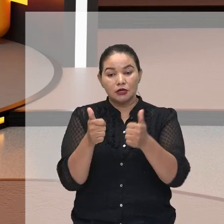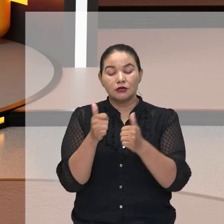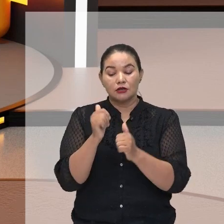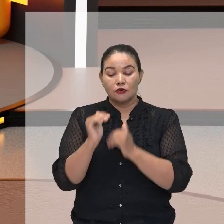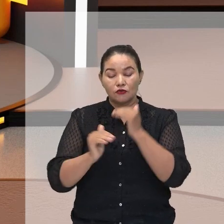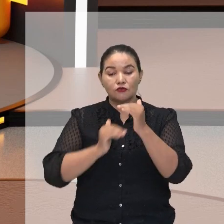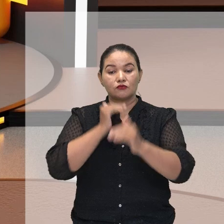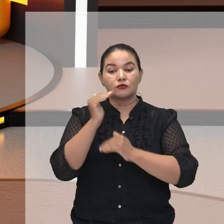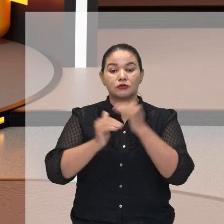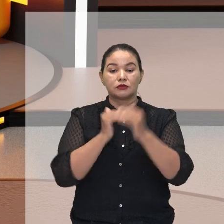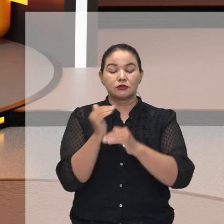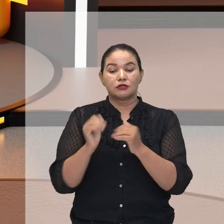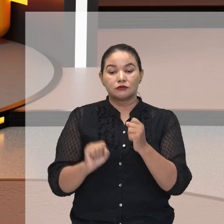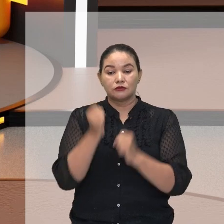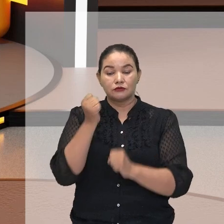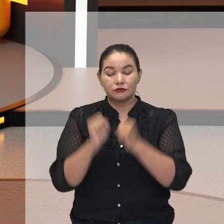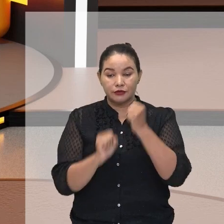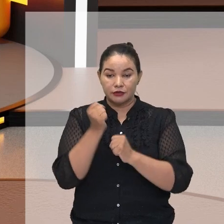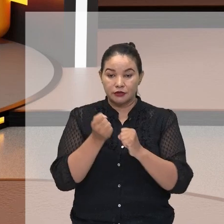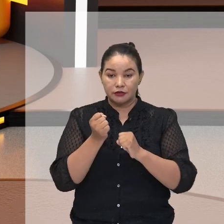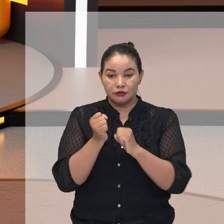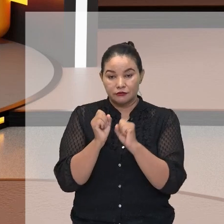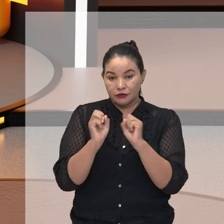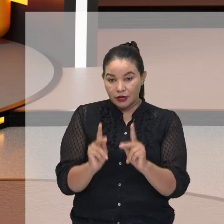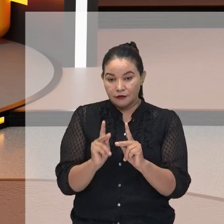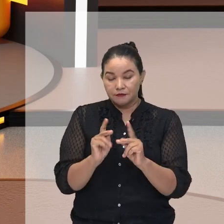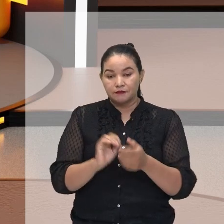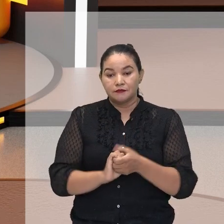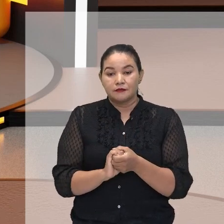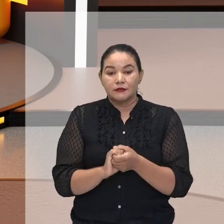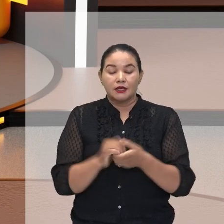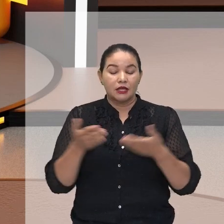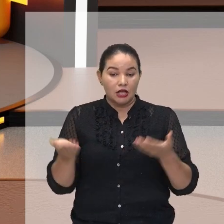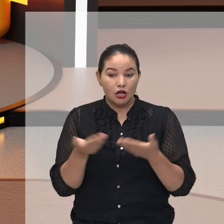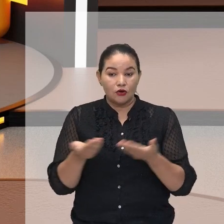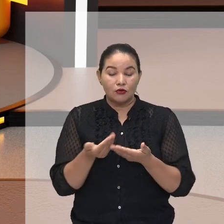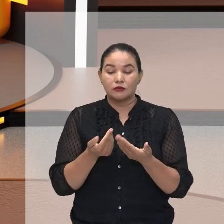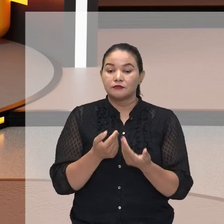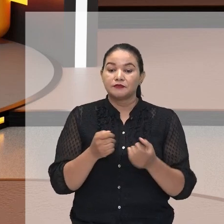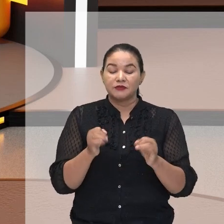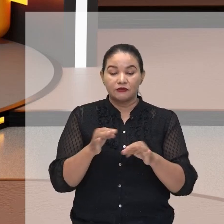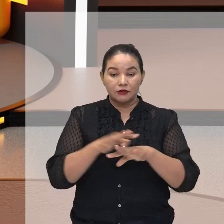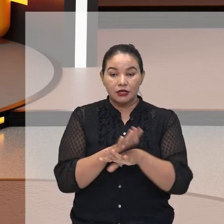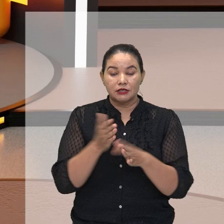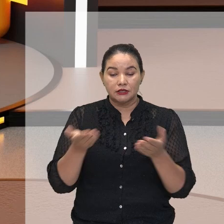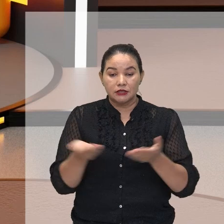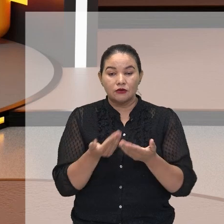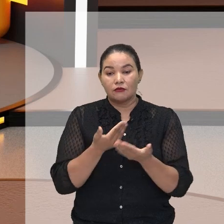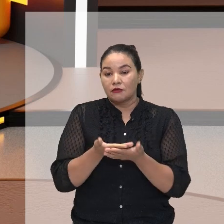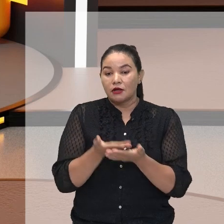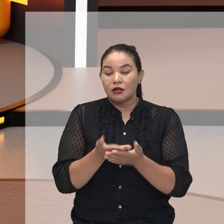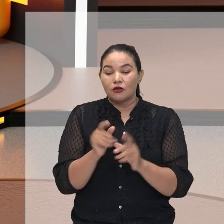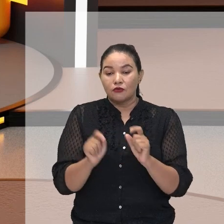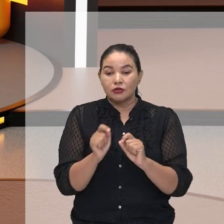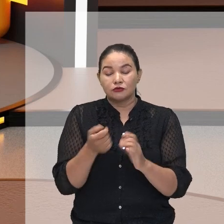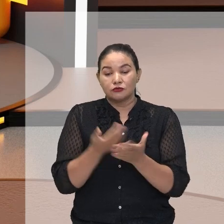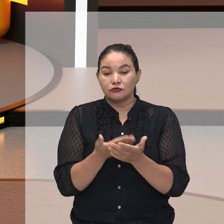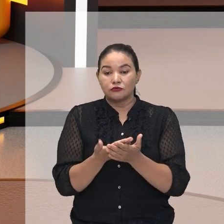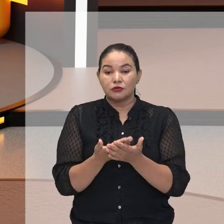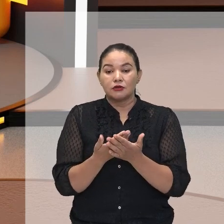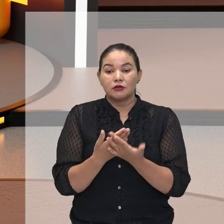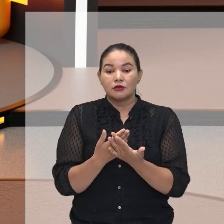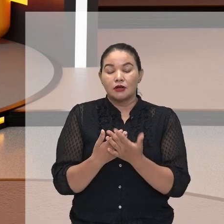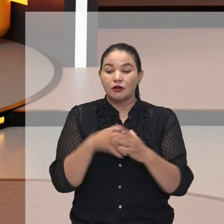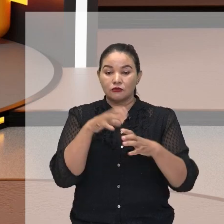processo de industrialização. Tá certo, gente? E assim, a gente finaliza esse momento da nossa aula, onde nós estudamos sobre os